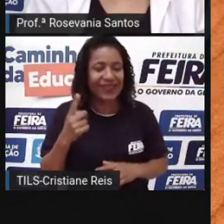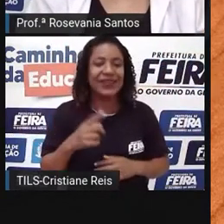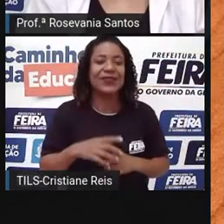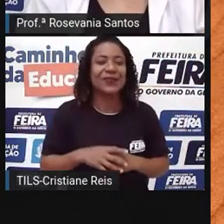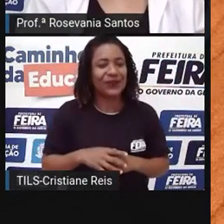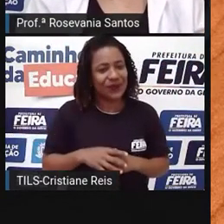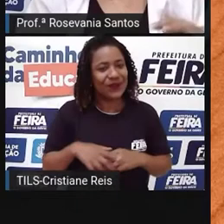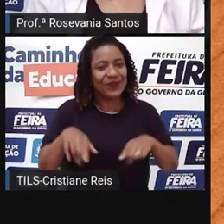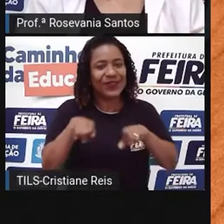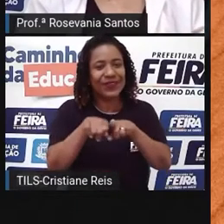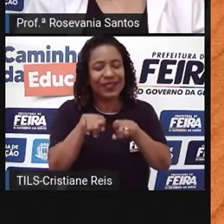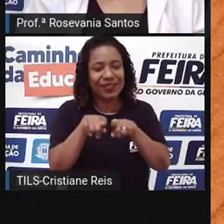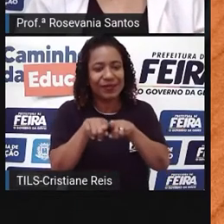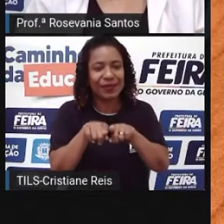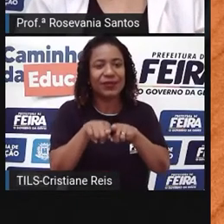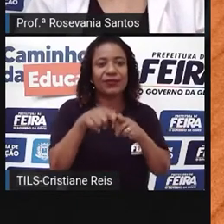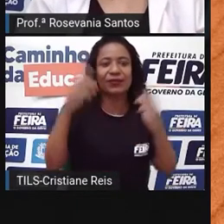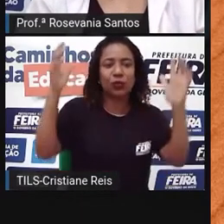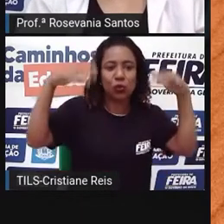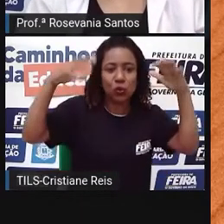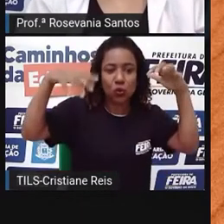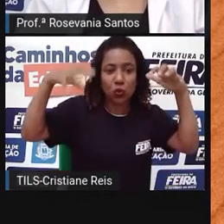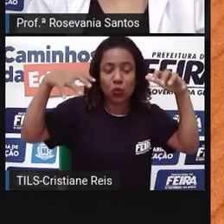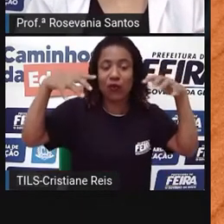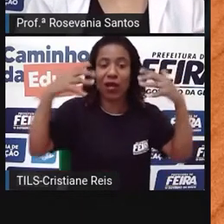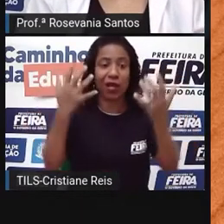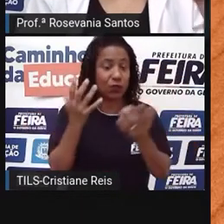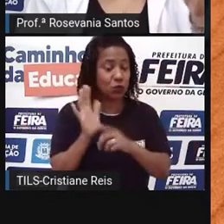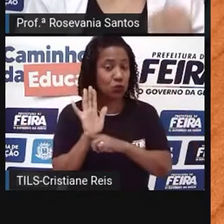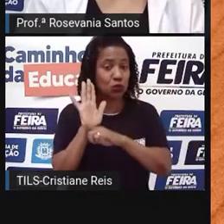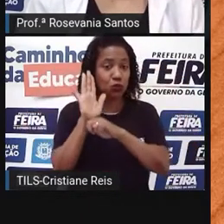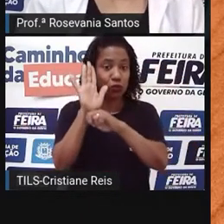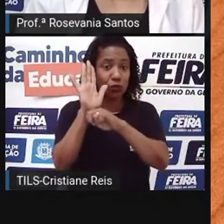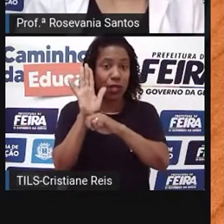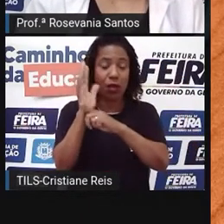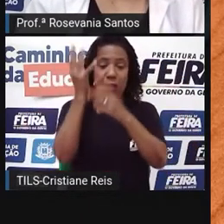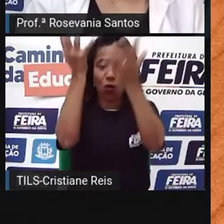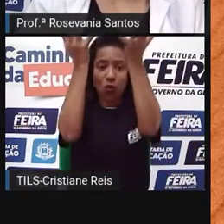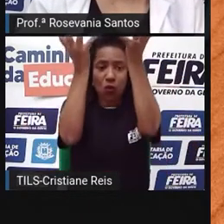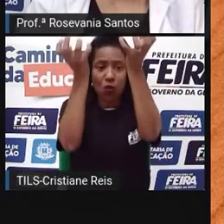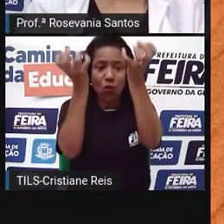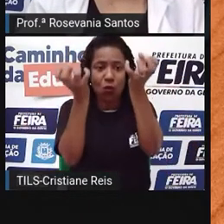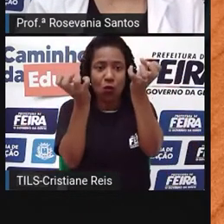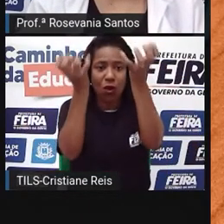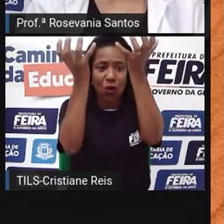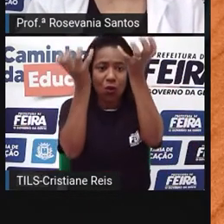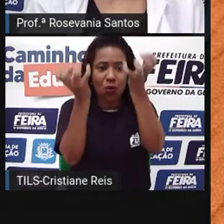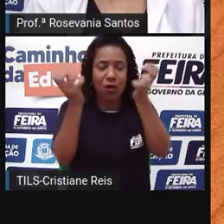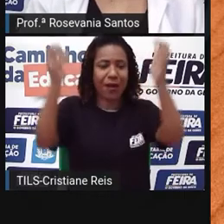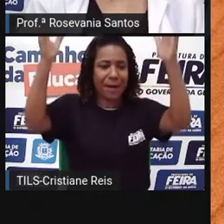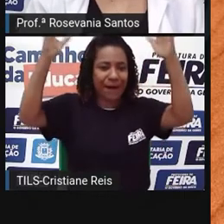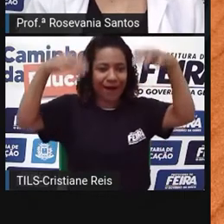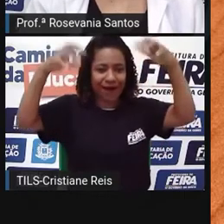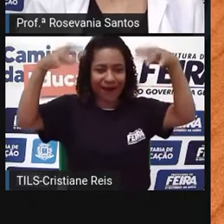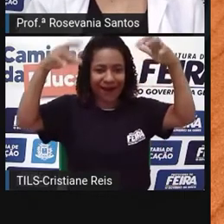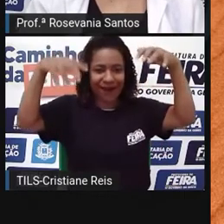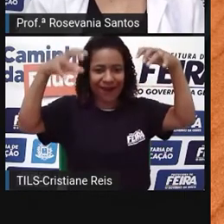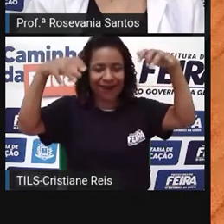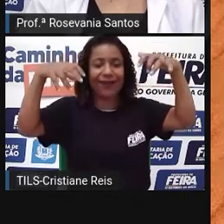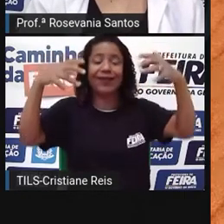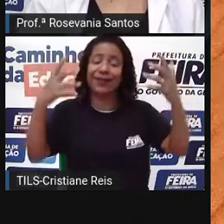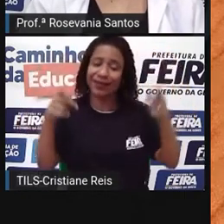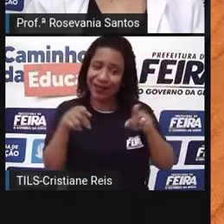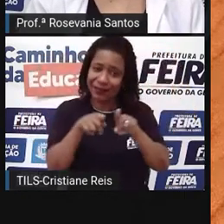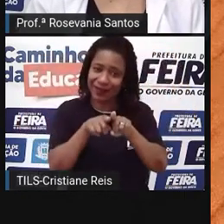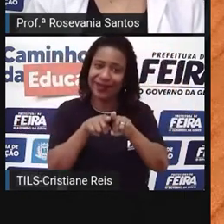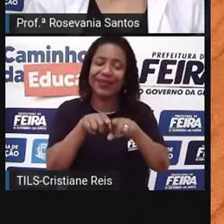da distribuição e irregularidade, né, das chuvas no continente. A gente também tem essa característica aqui. Então, só para vocês